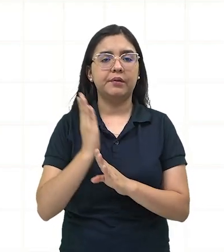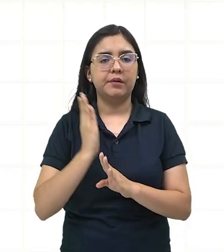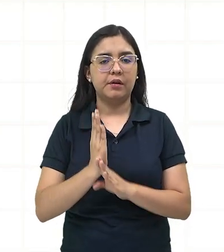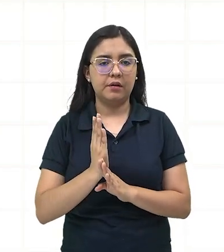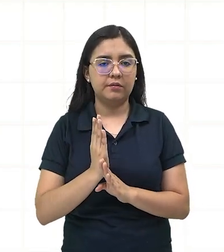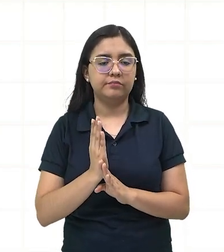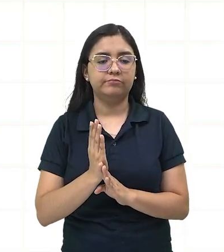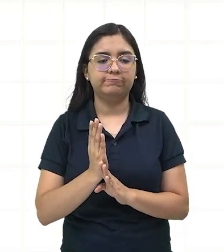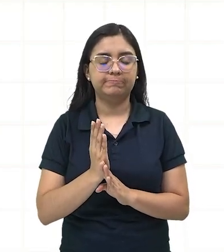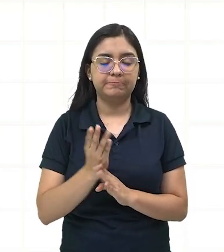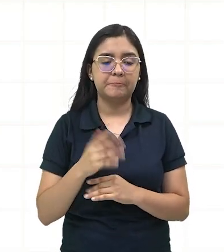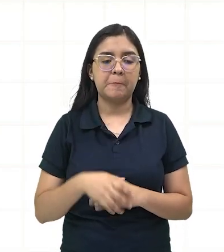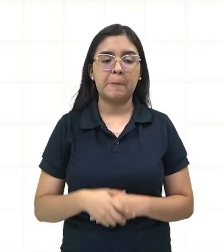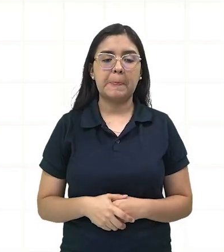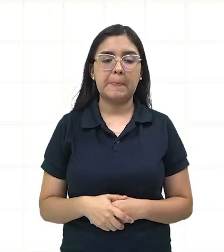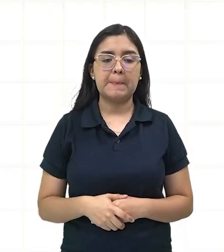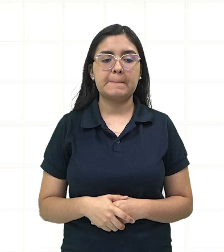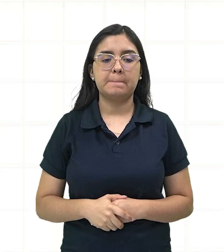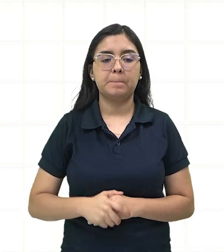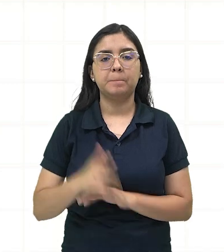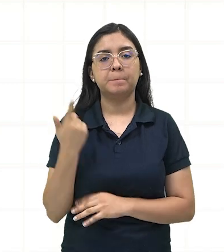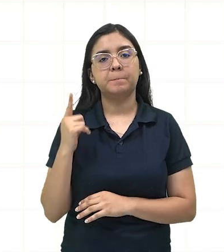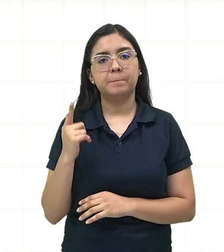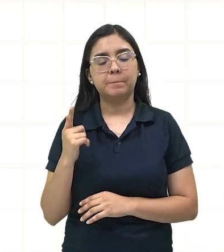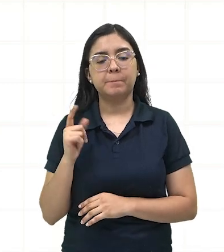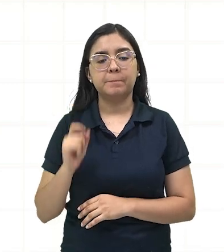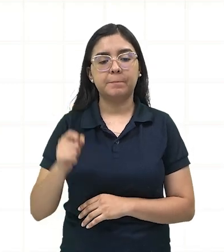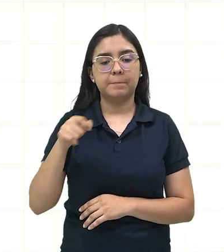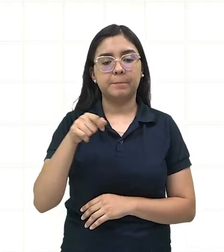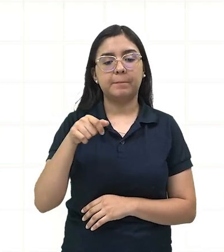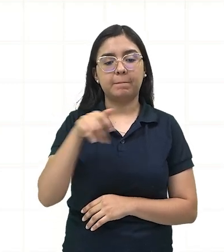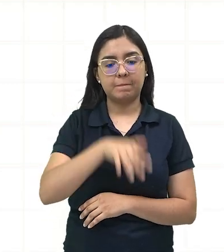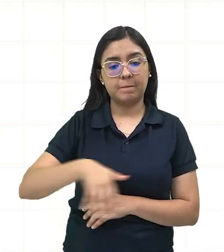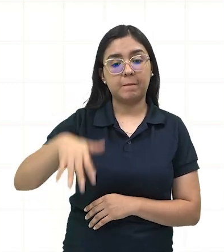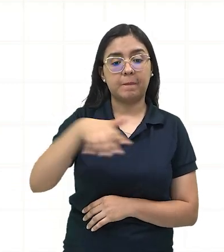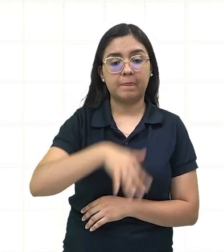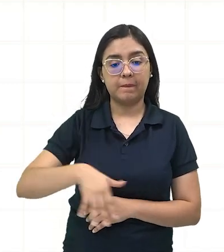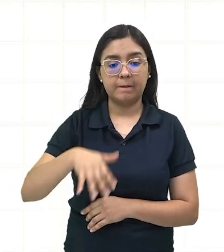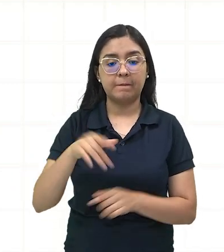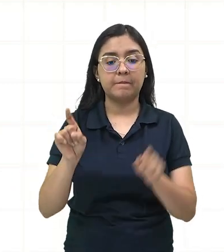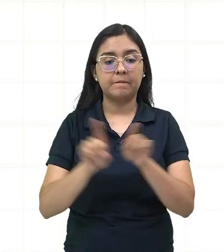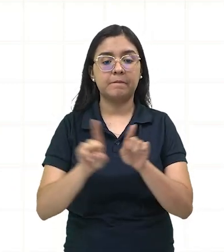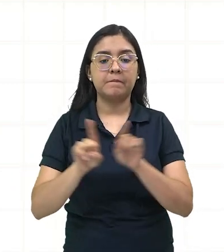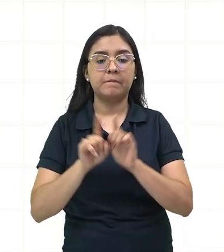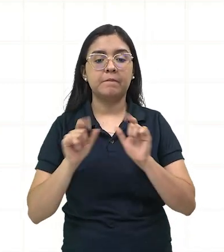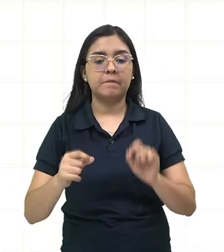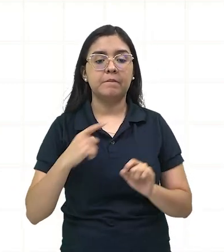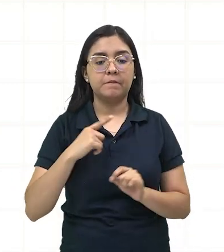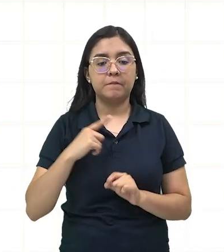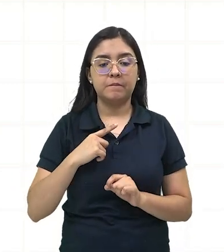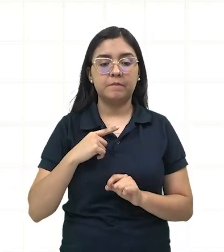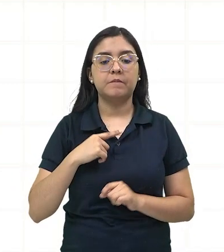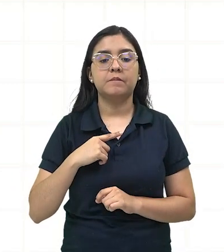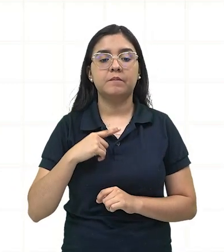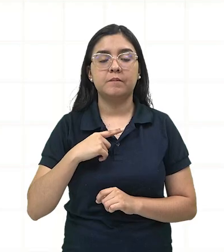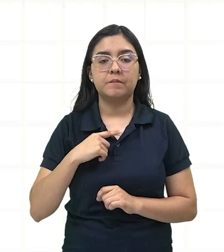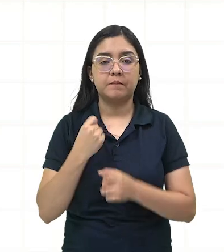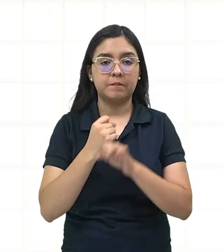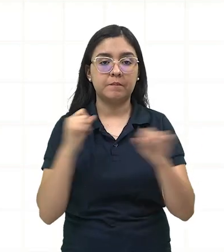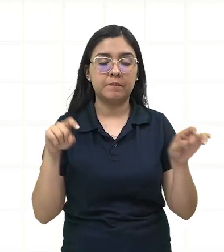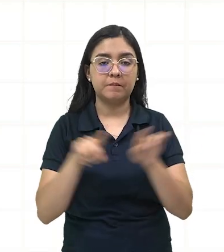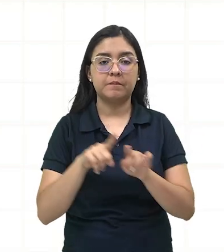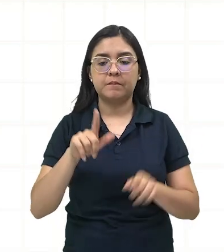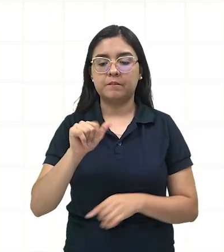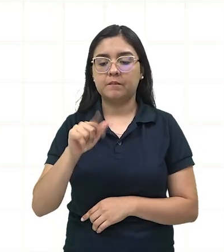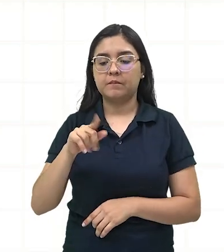falando ainda de questão geográfica, nessa região, os grandes lagos. Então a gente vai ter